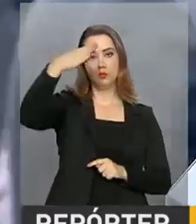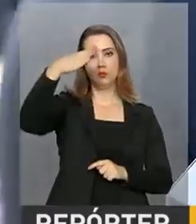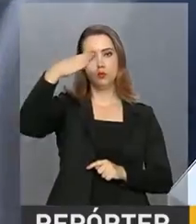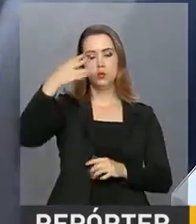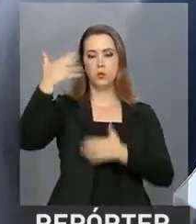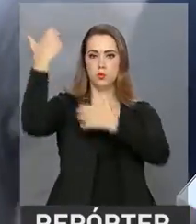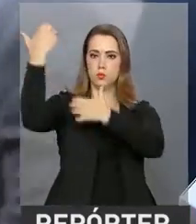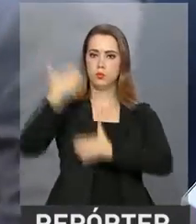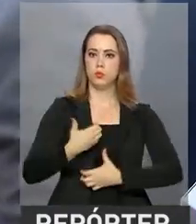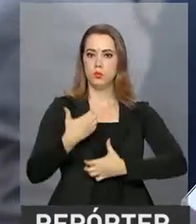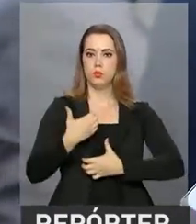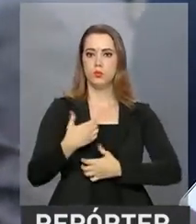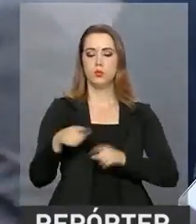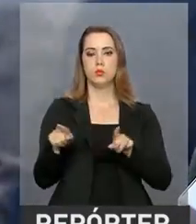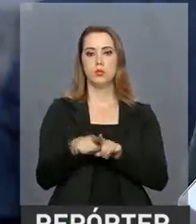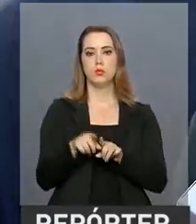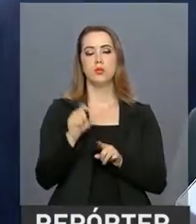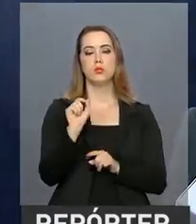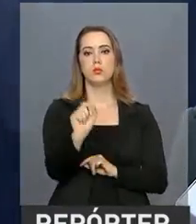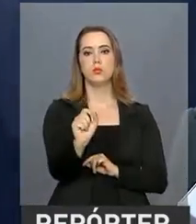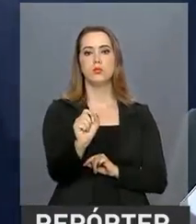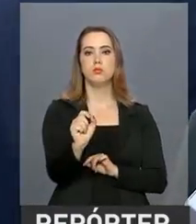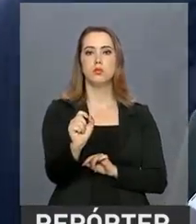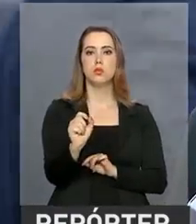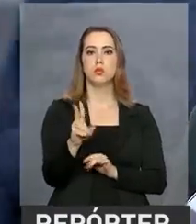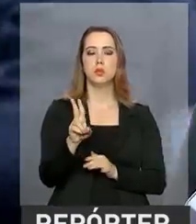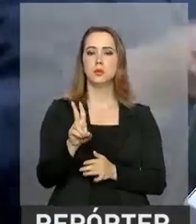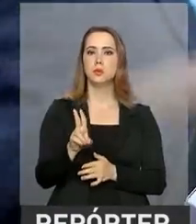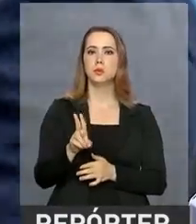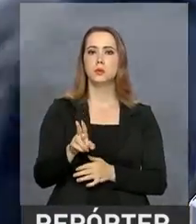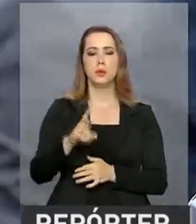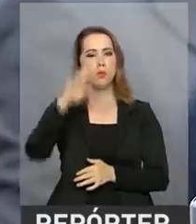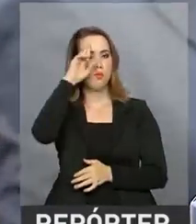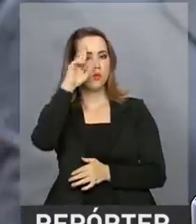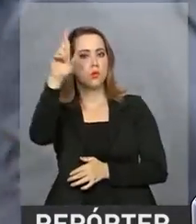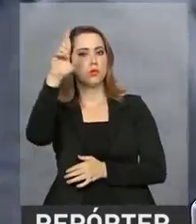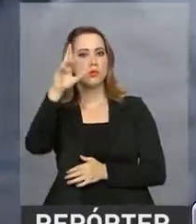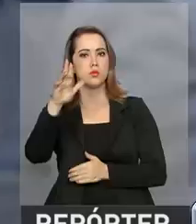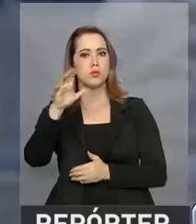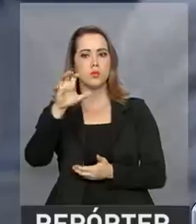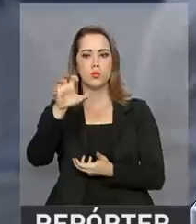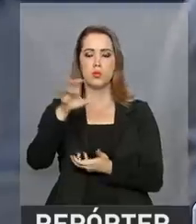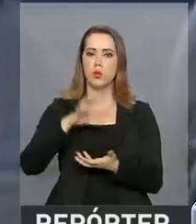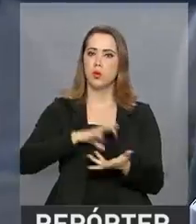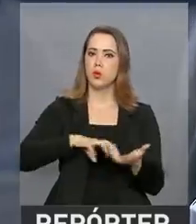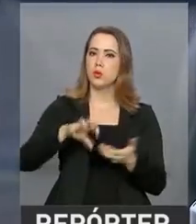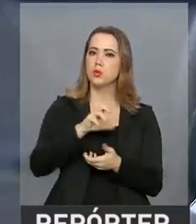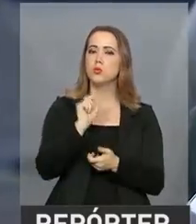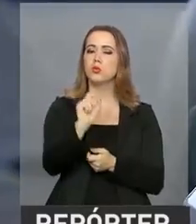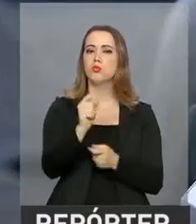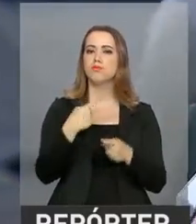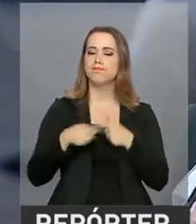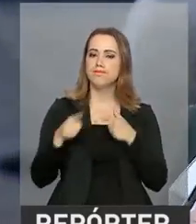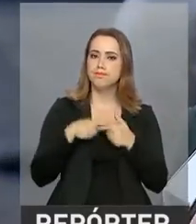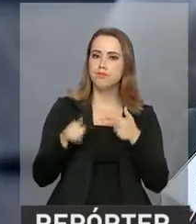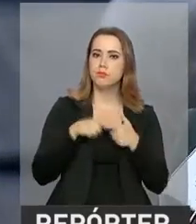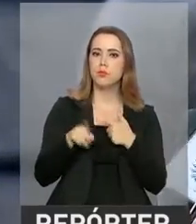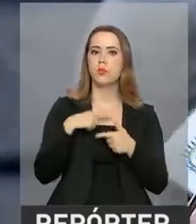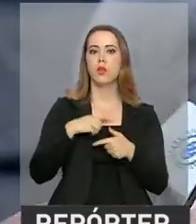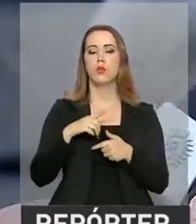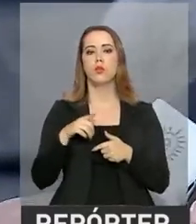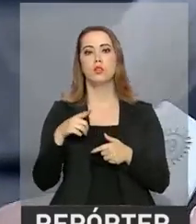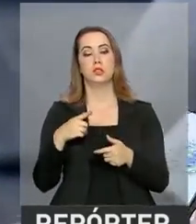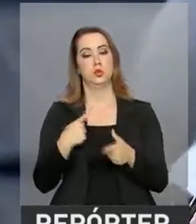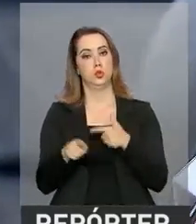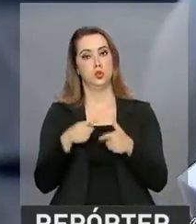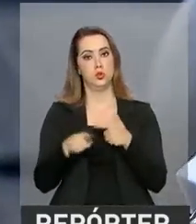que conduziu e chefe comandou as tropas brasileiras em períodos críticos em que a soberania